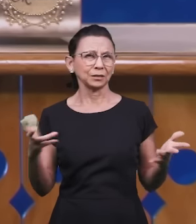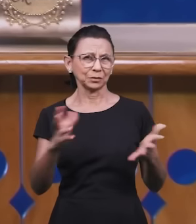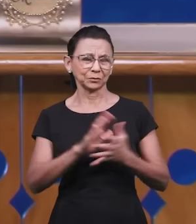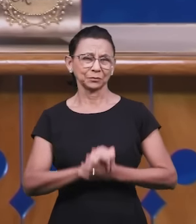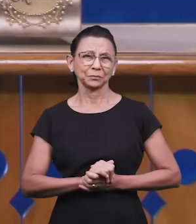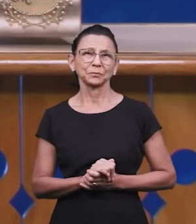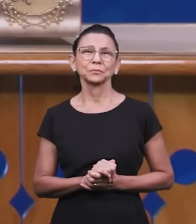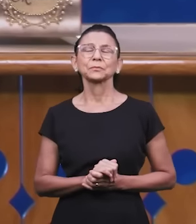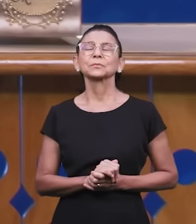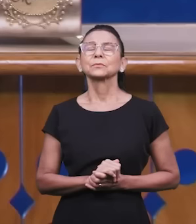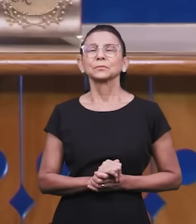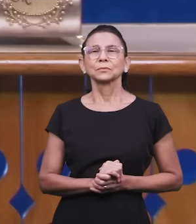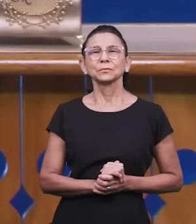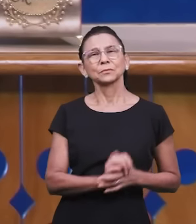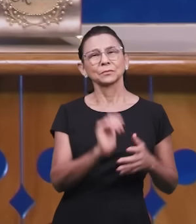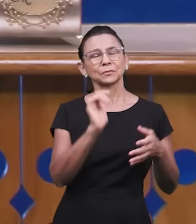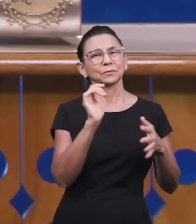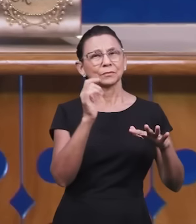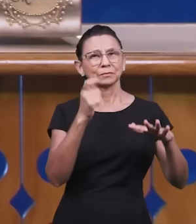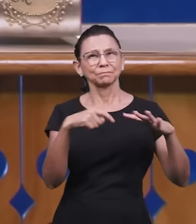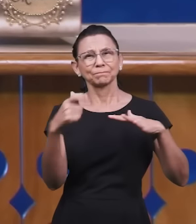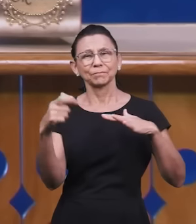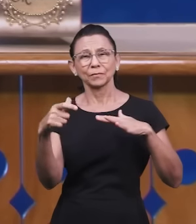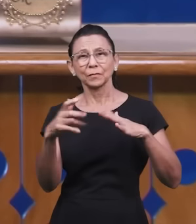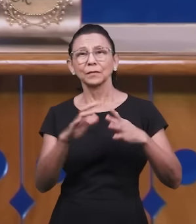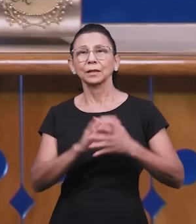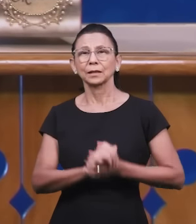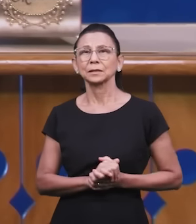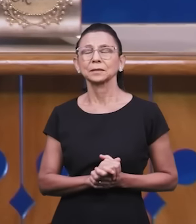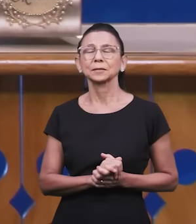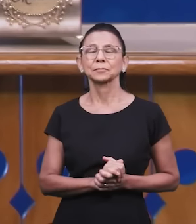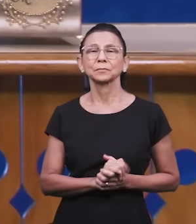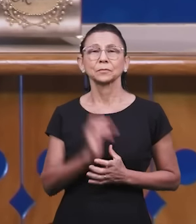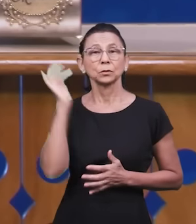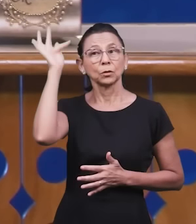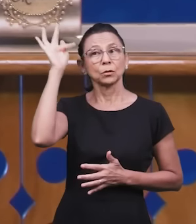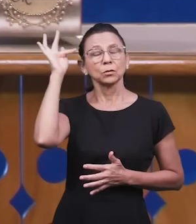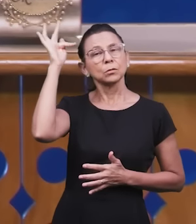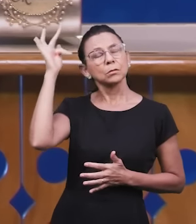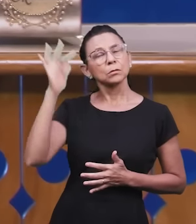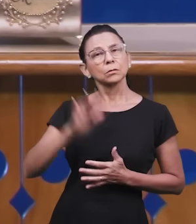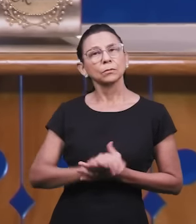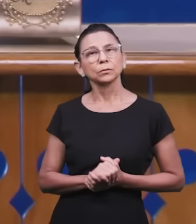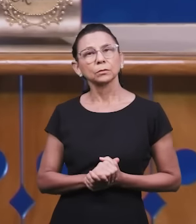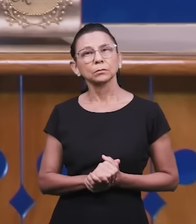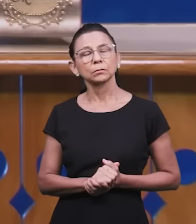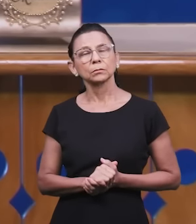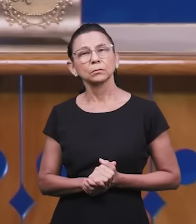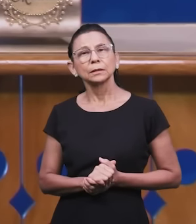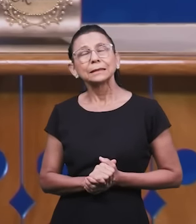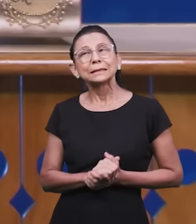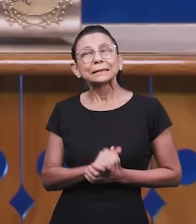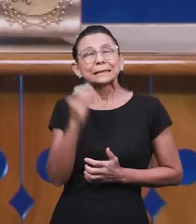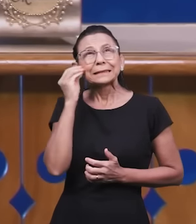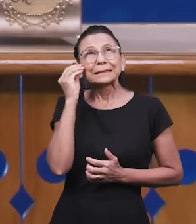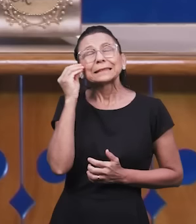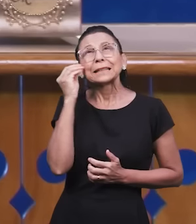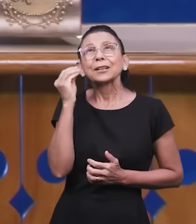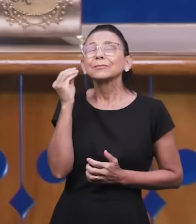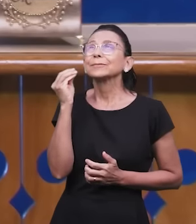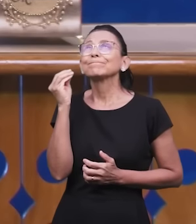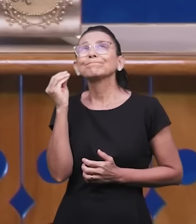Anaxímenes, Demócrito, todos eles contemplavam o universo para tentar descobrir os